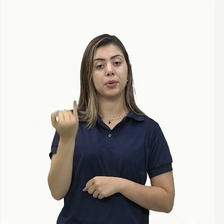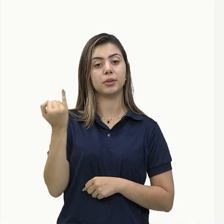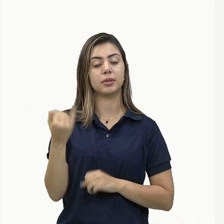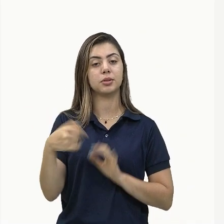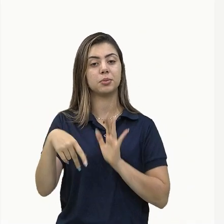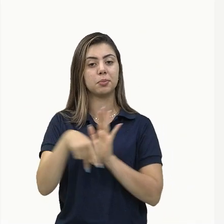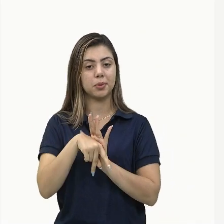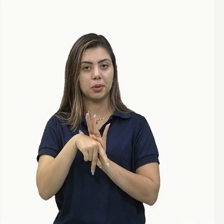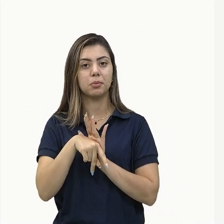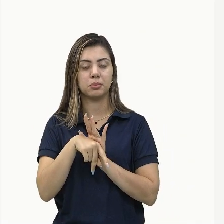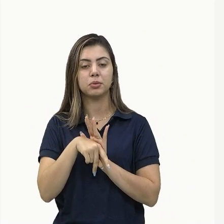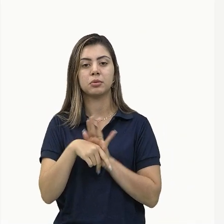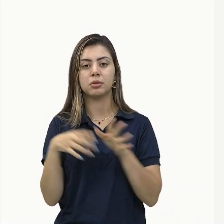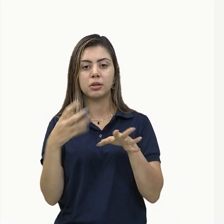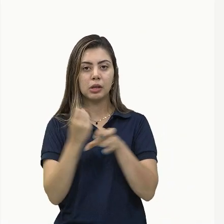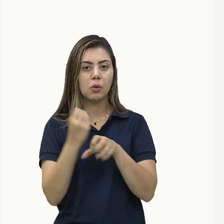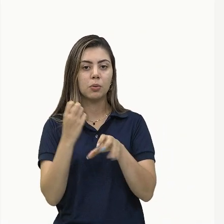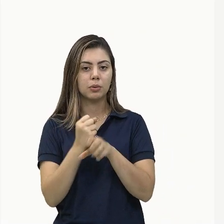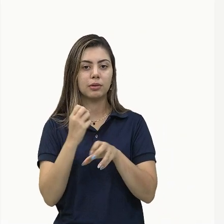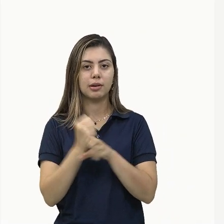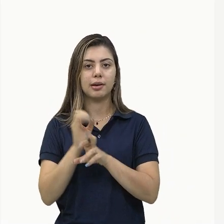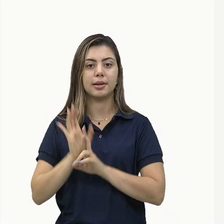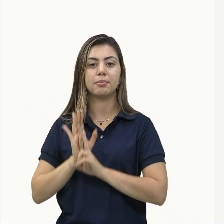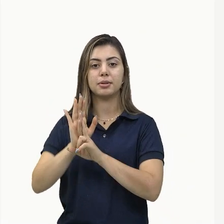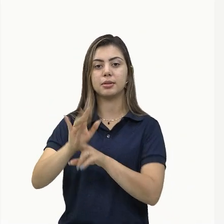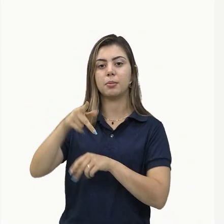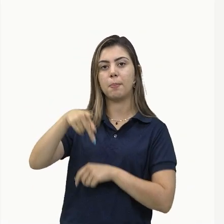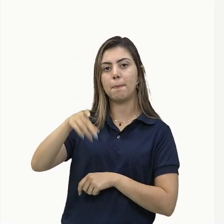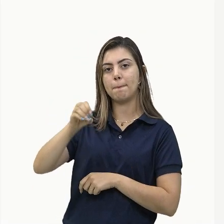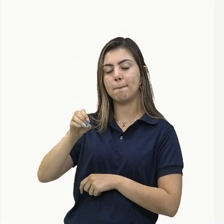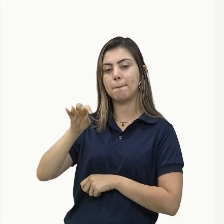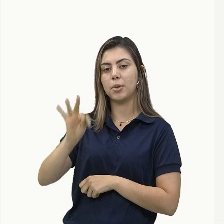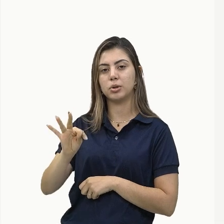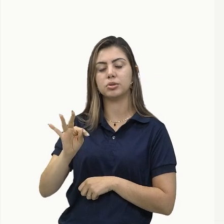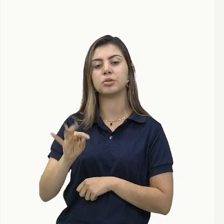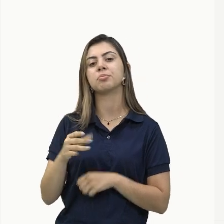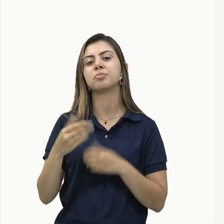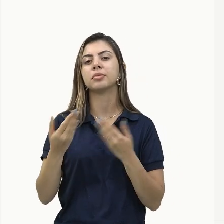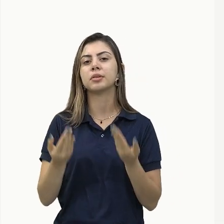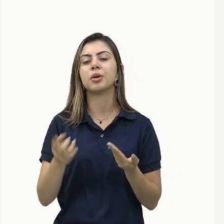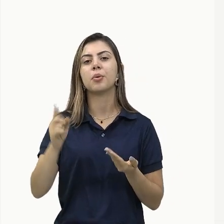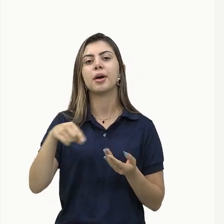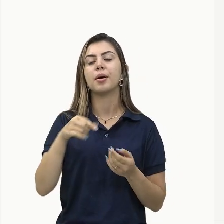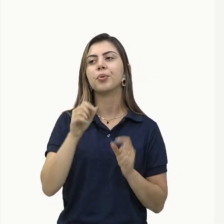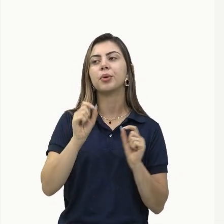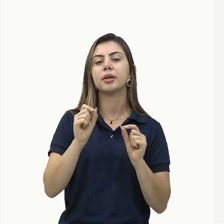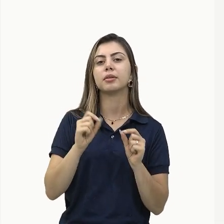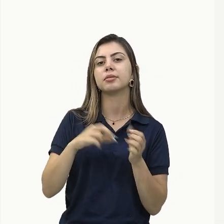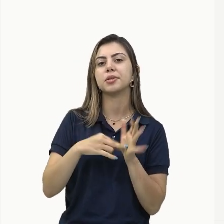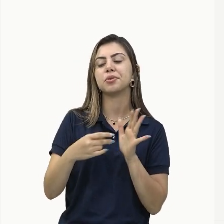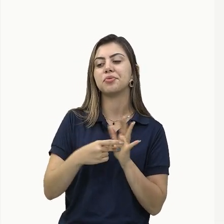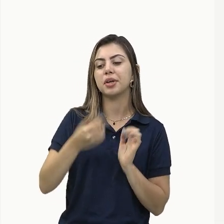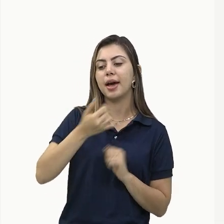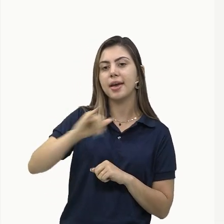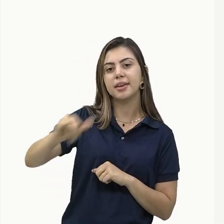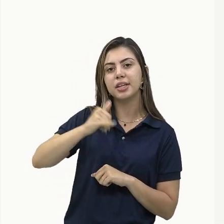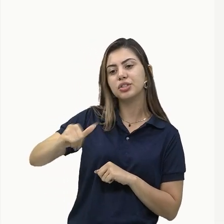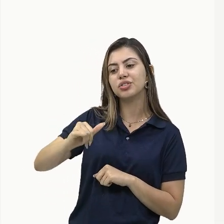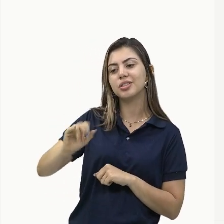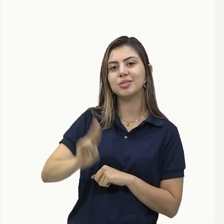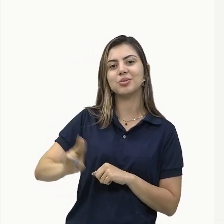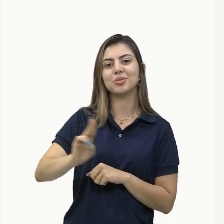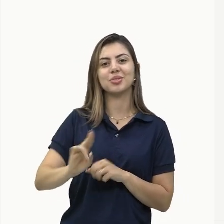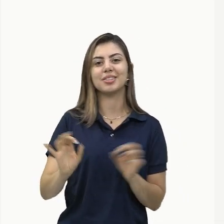potência dissipada por um resistor. Potência dissipada é aquela energia que é desperdiçada no